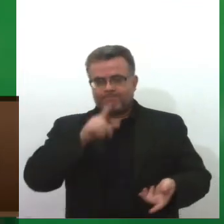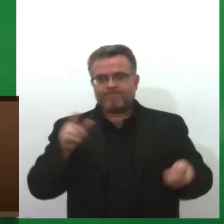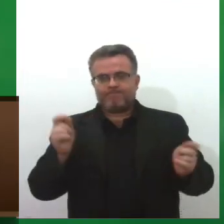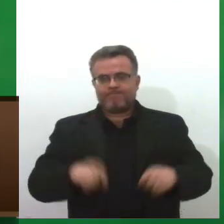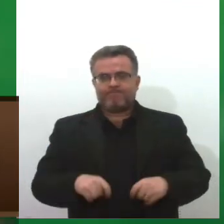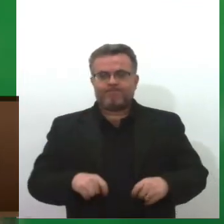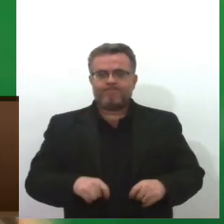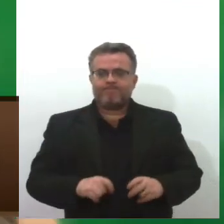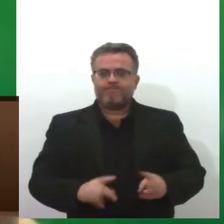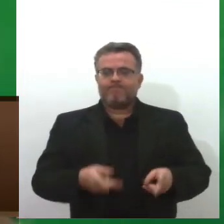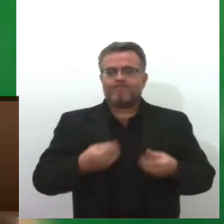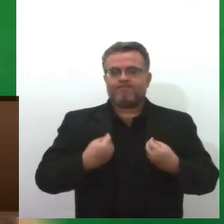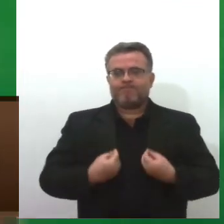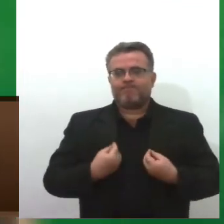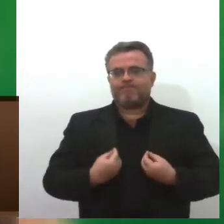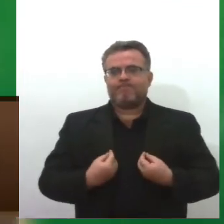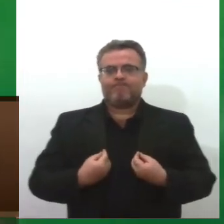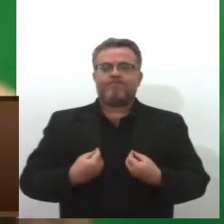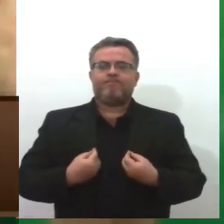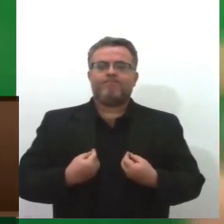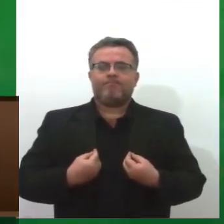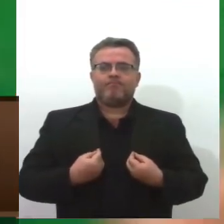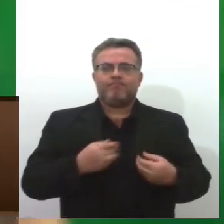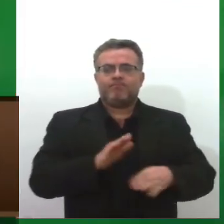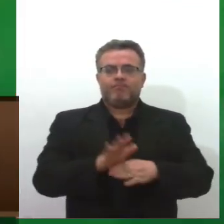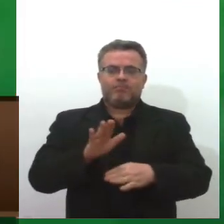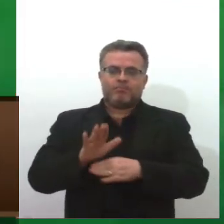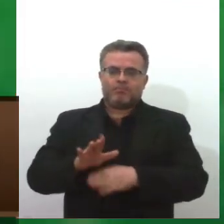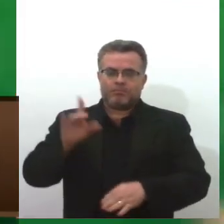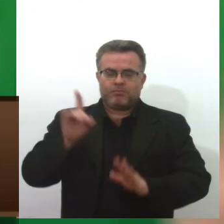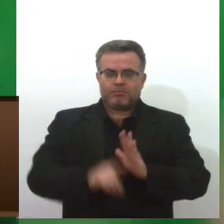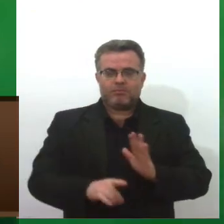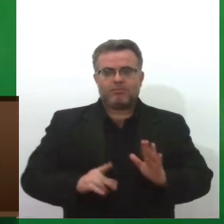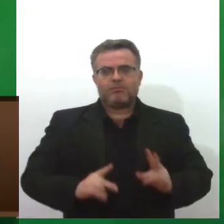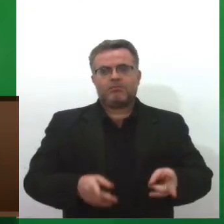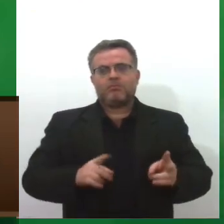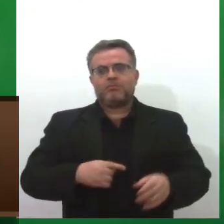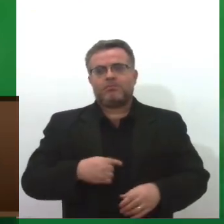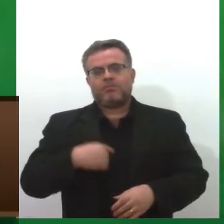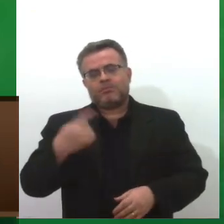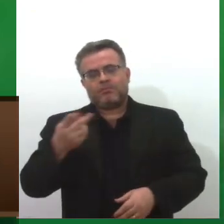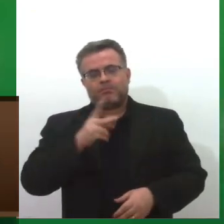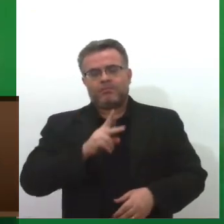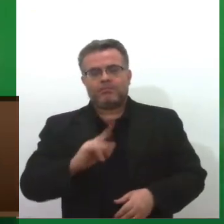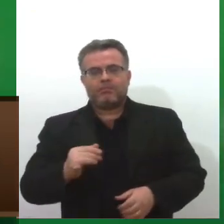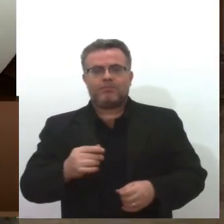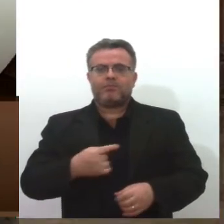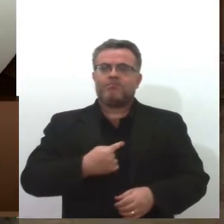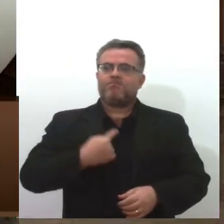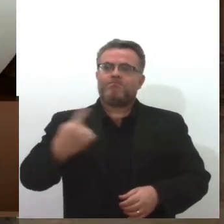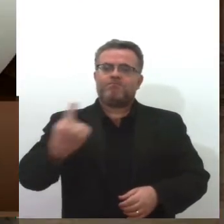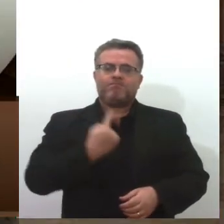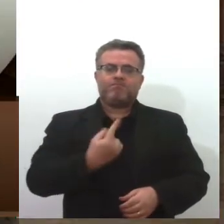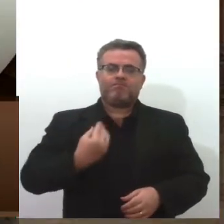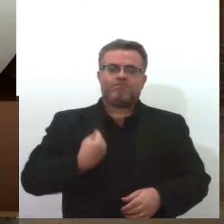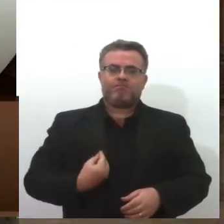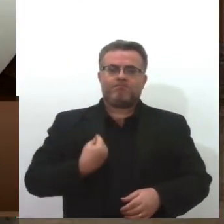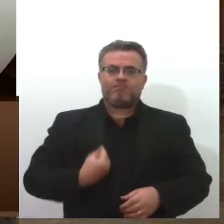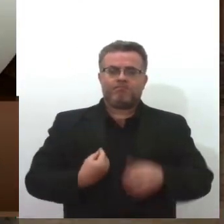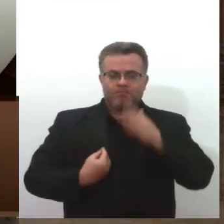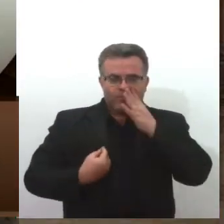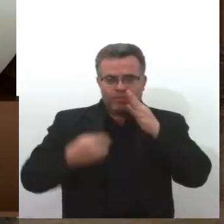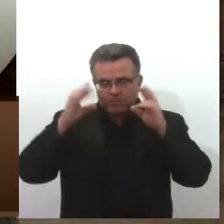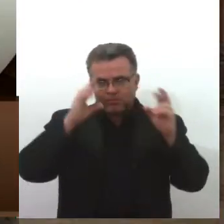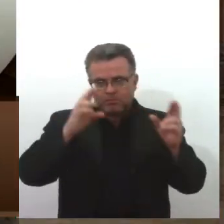de fazer a sua... o seu direito de ir e vir, mas respeitando também o direito dos demais. Verdade. A autorresponsabilidade,